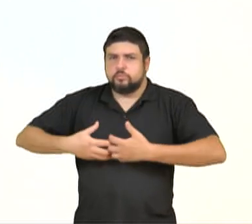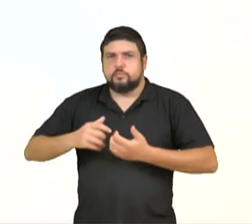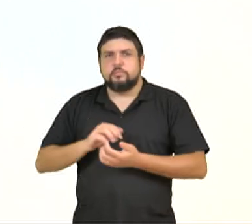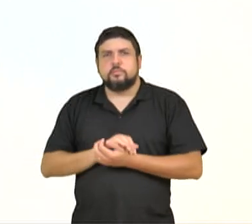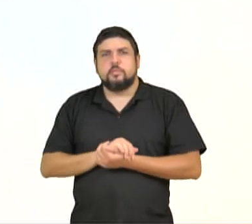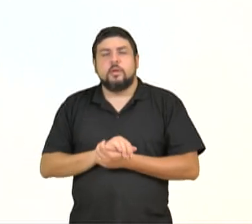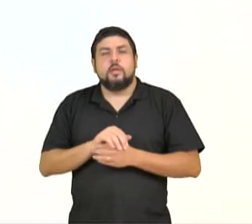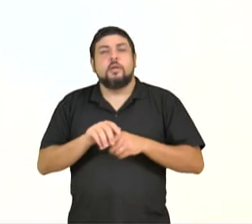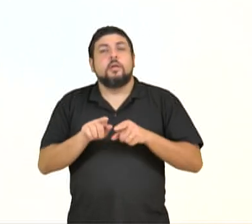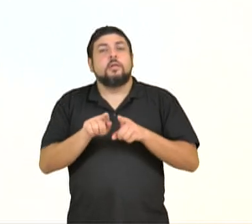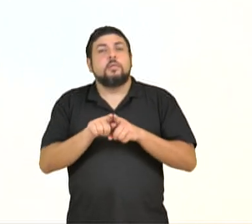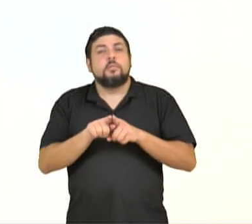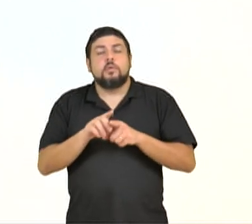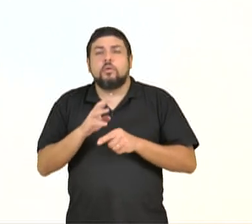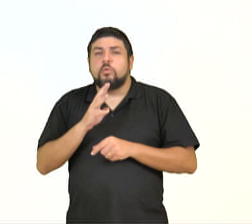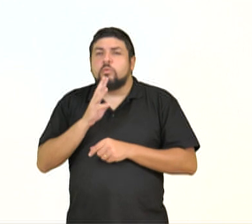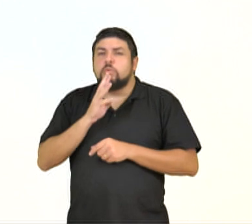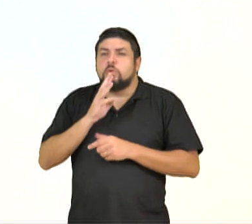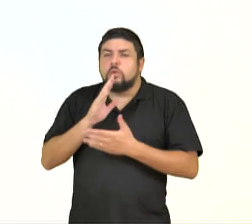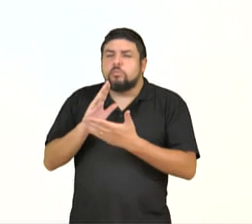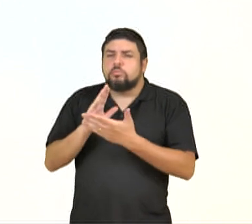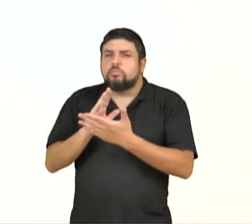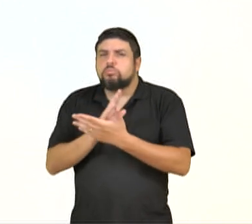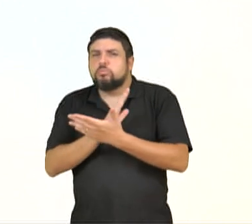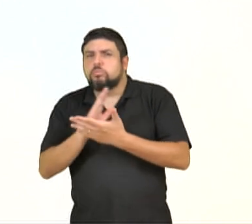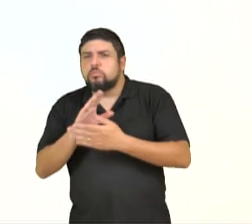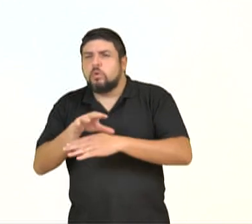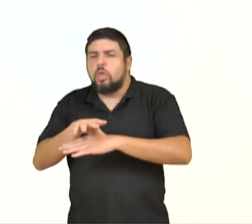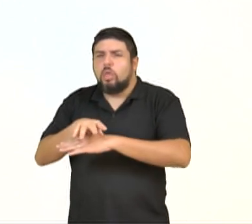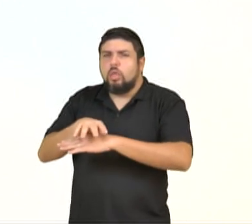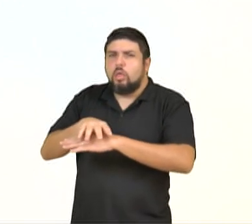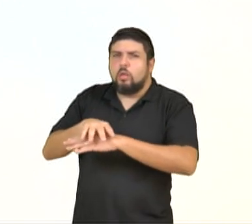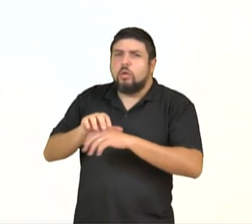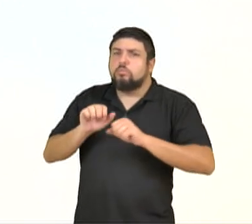e conhecer algumas doenças que afetam esse sistema.